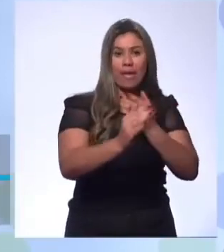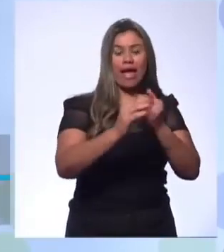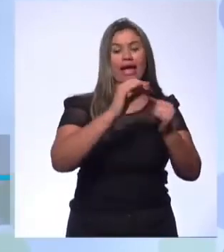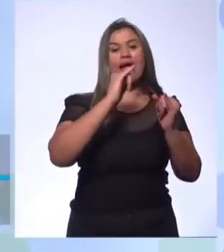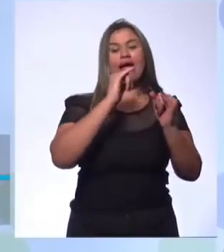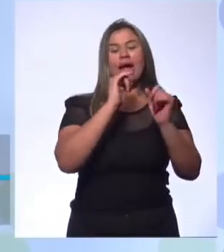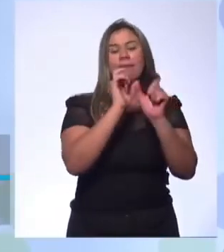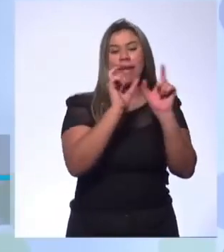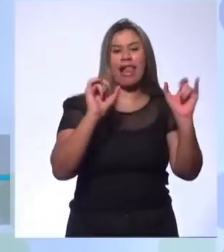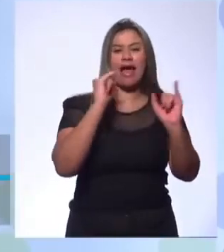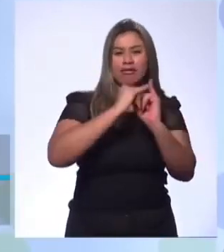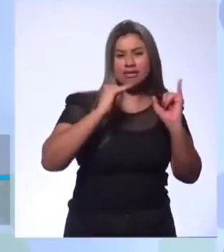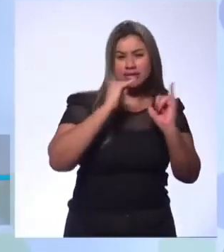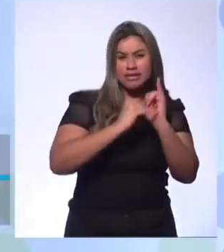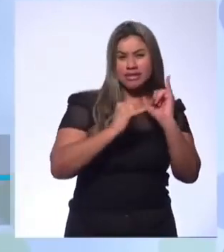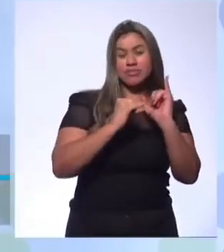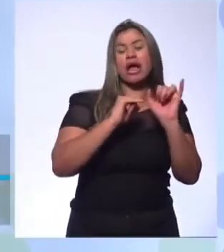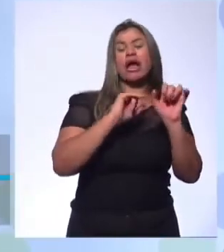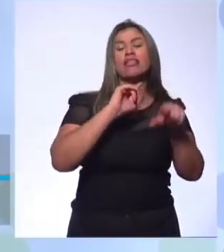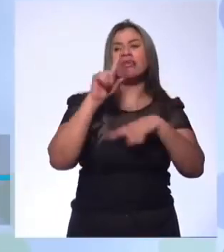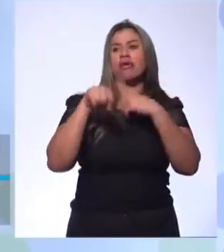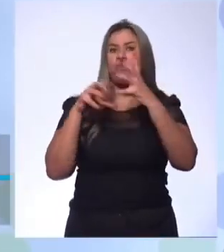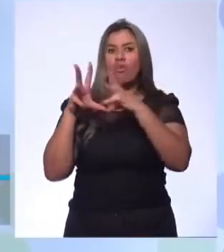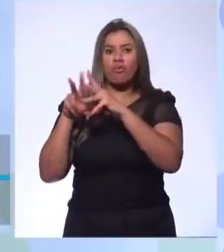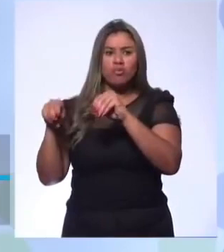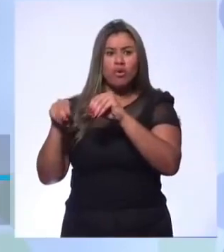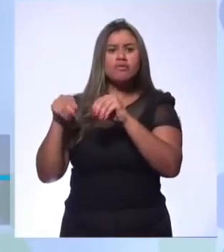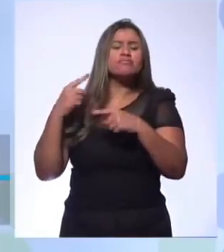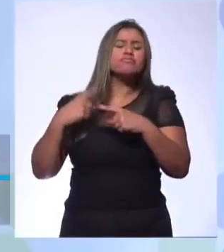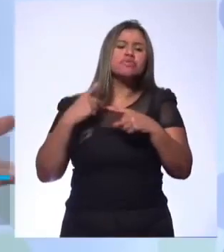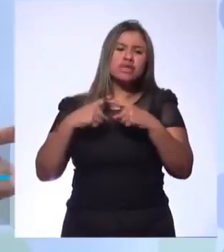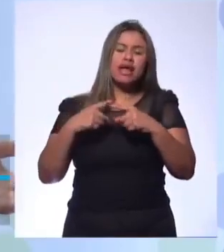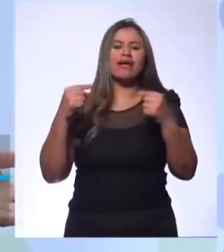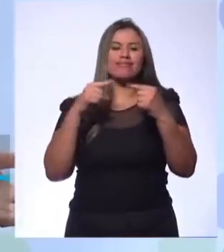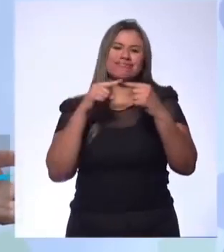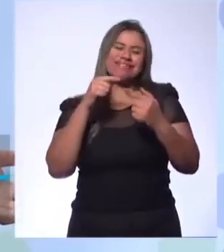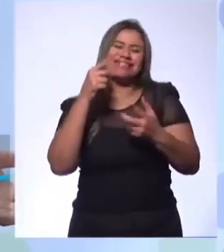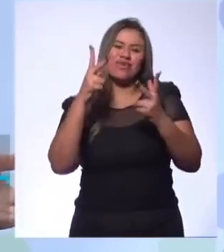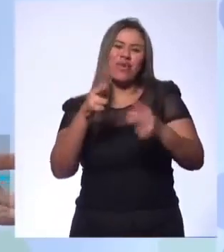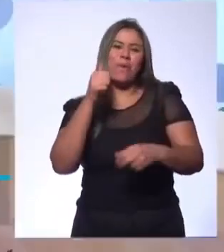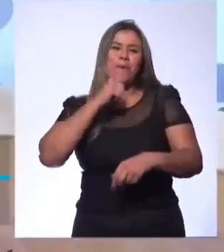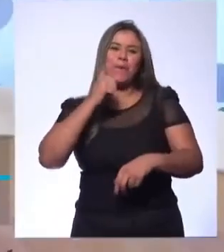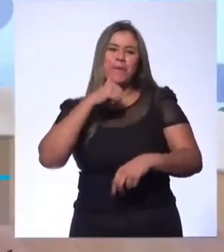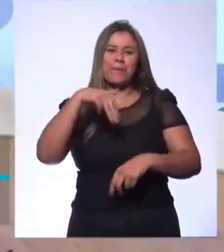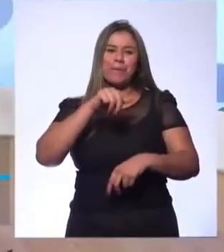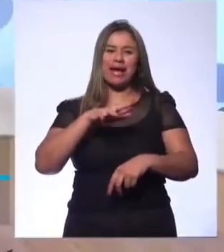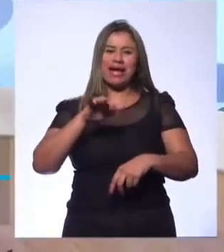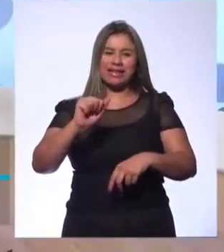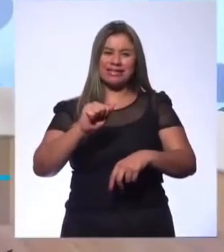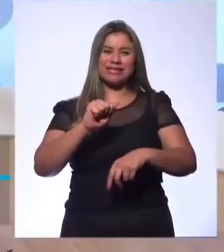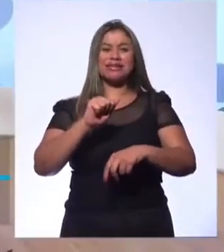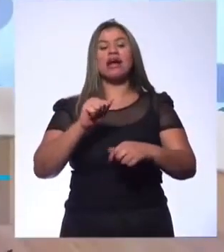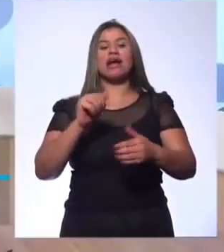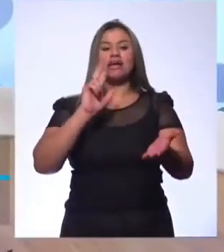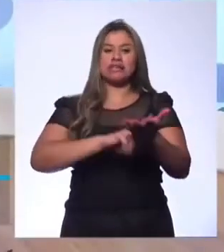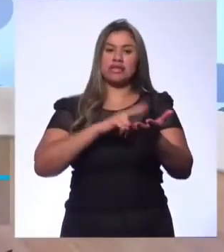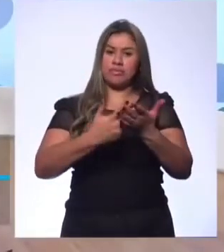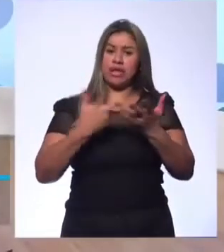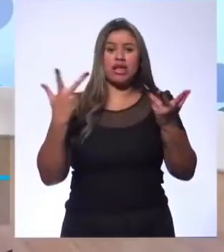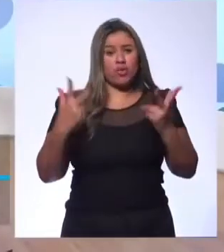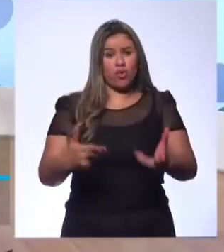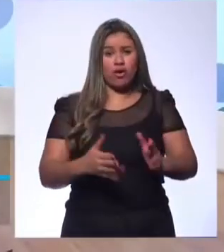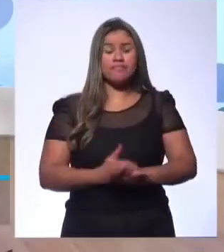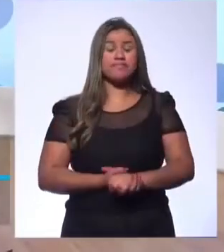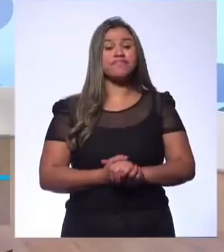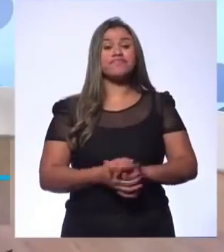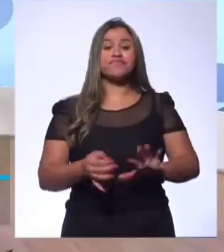tem um porquê. Eu interpreto dessa forma, assim como a aluna Maria Luísa, interpreto igualzinho a ela.